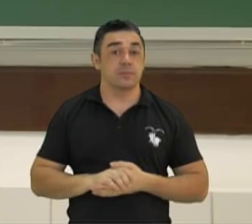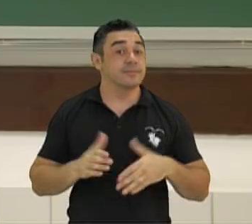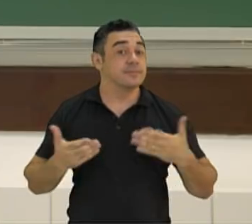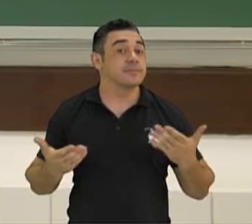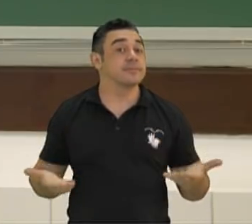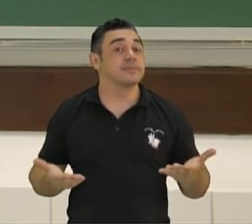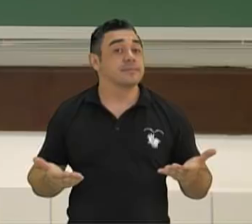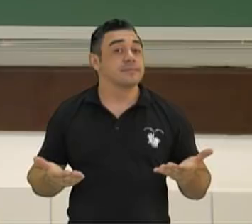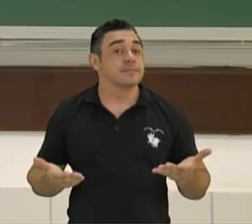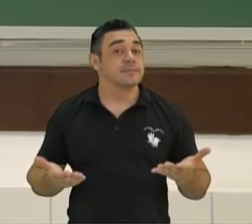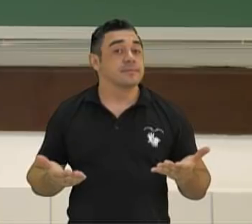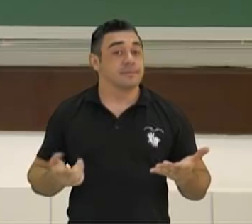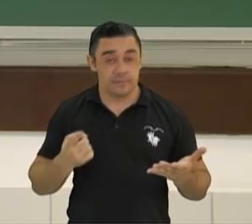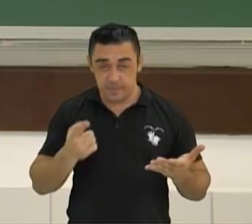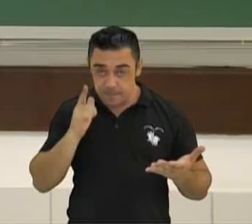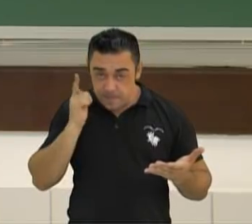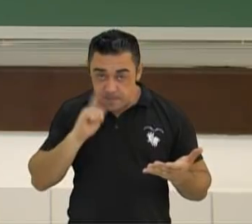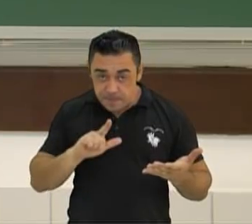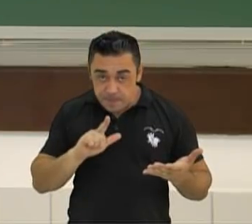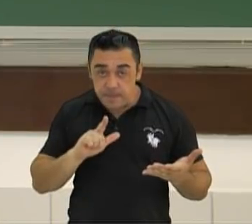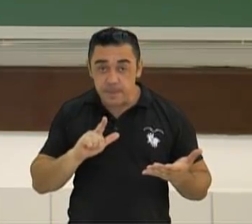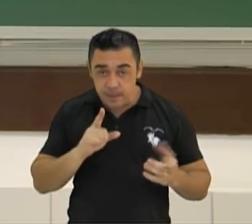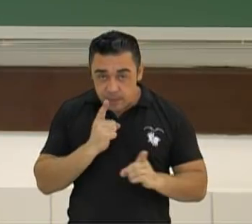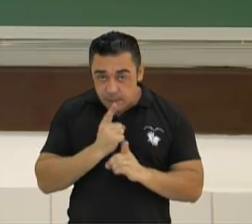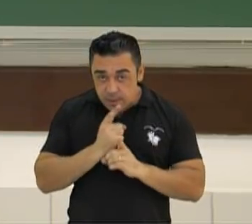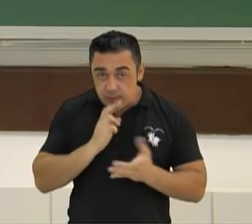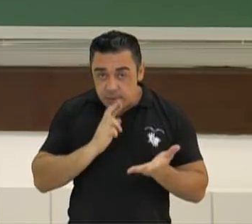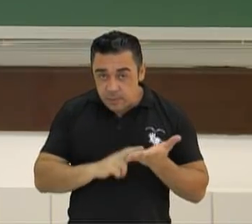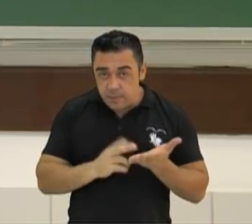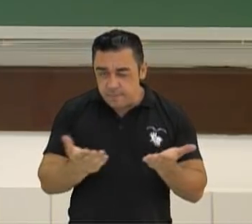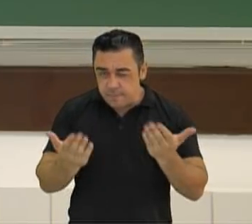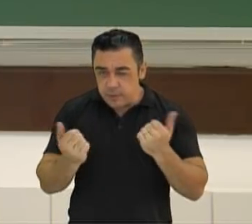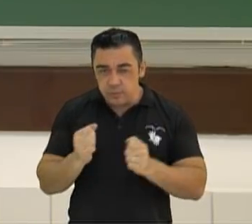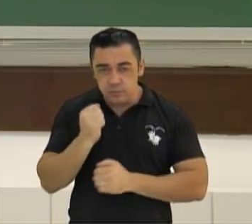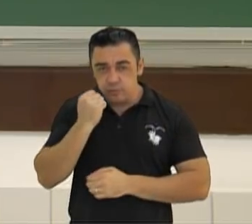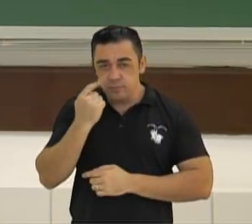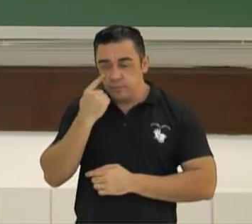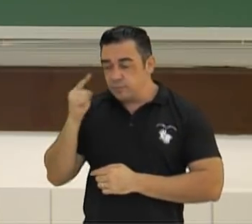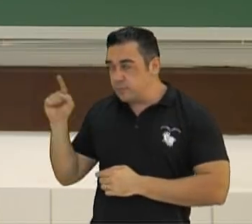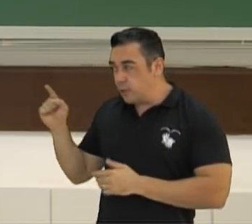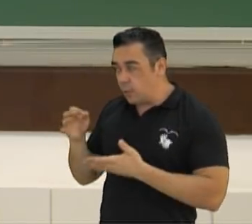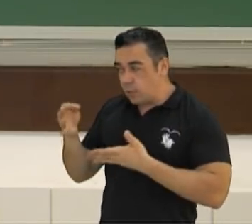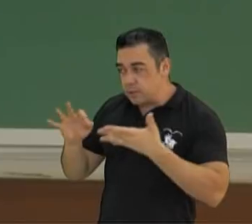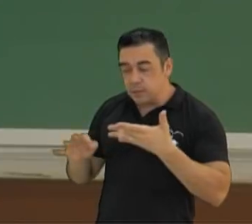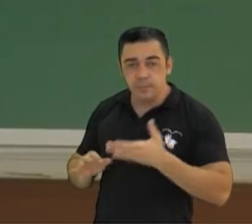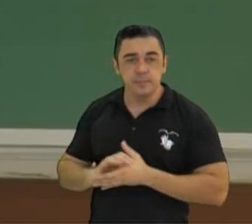E aí, vocês conseguiram? Vamos juntos com a prof corrigir então?